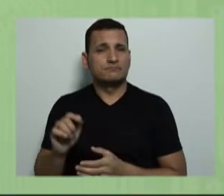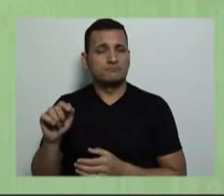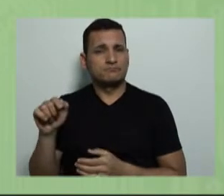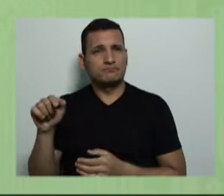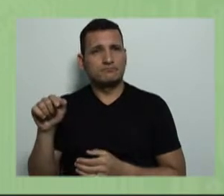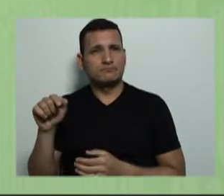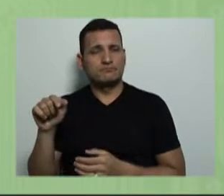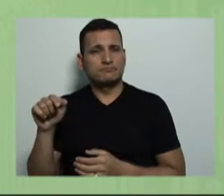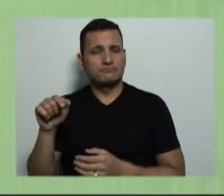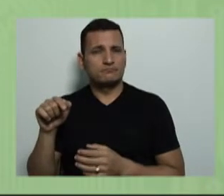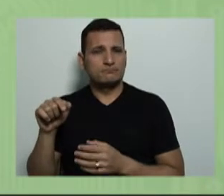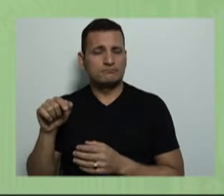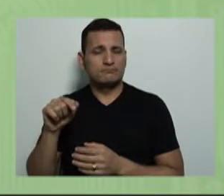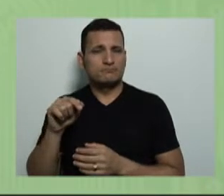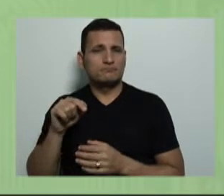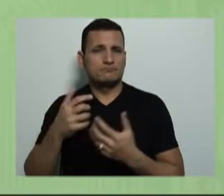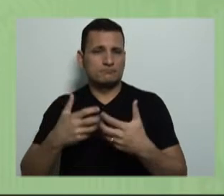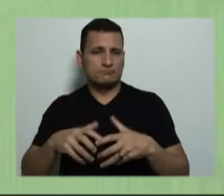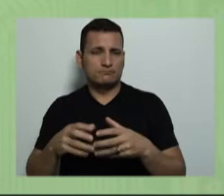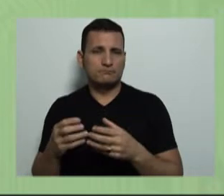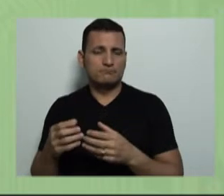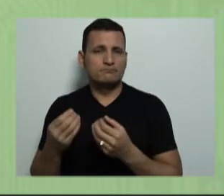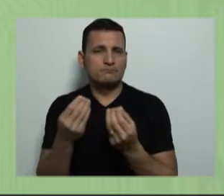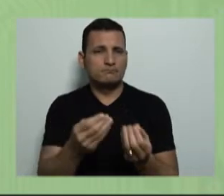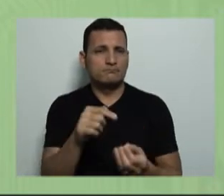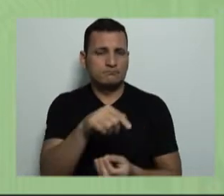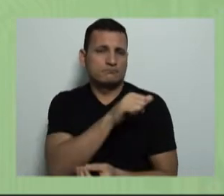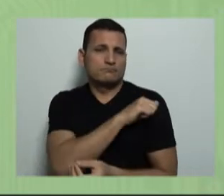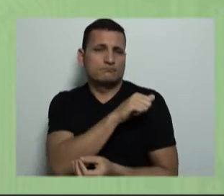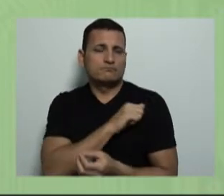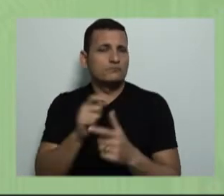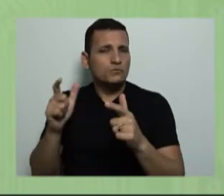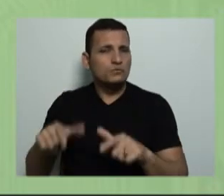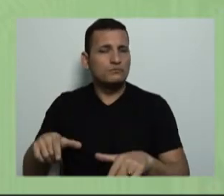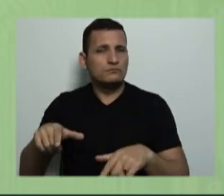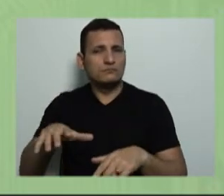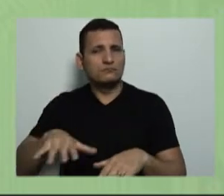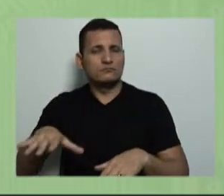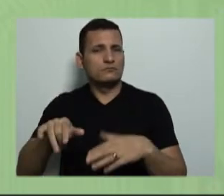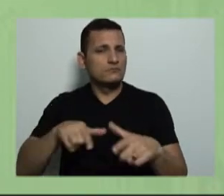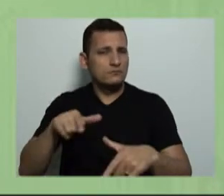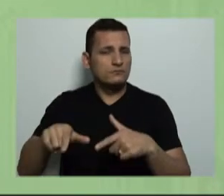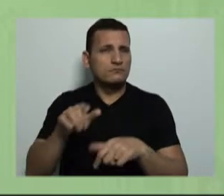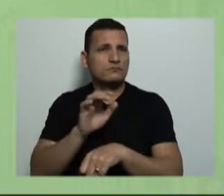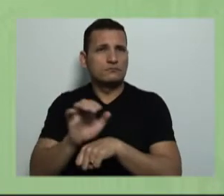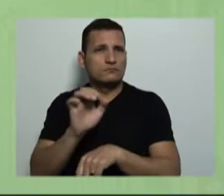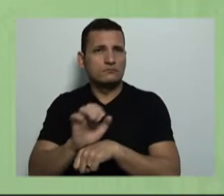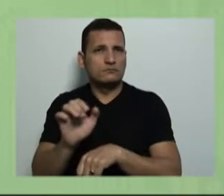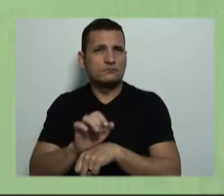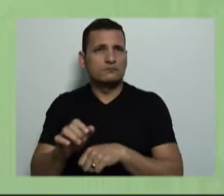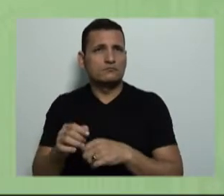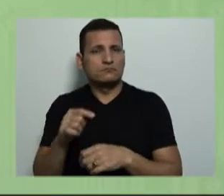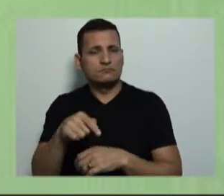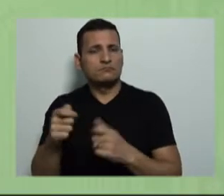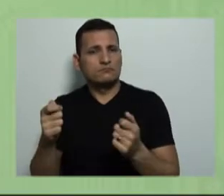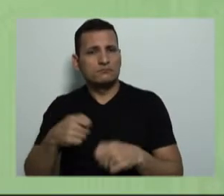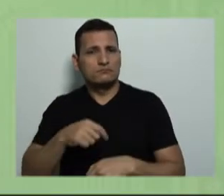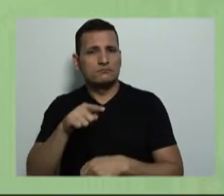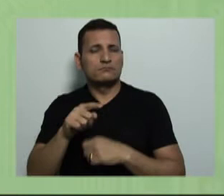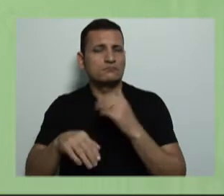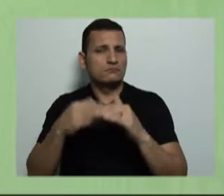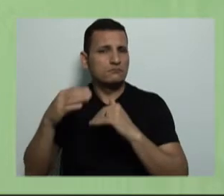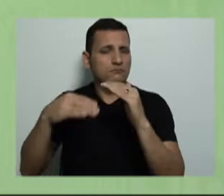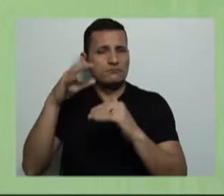concedente oferecer instalações adequadas à realização do estágio, capazes de proporcionar ao educando atividades de aprendizagem